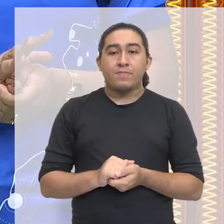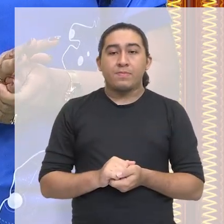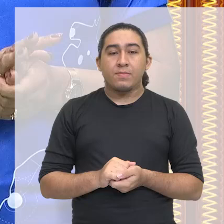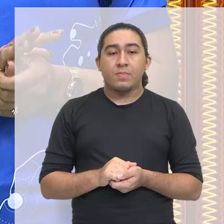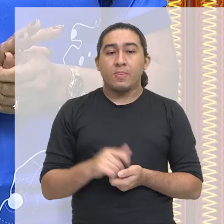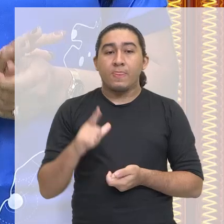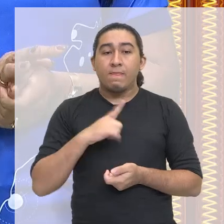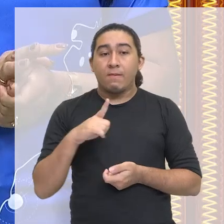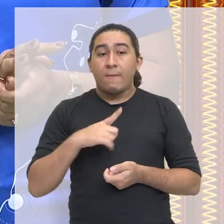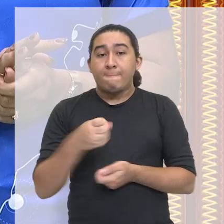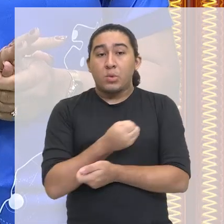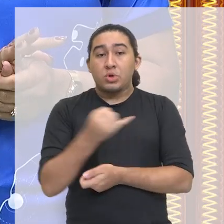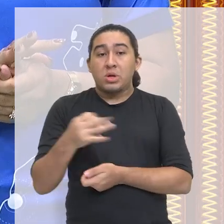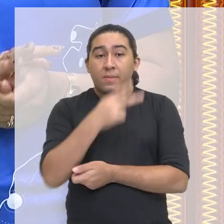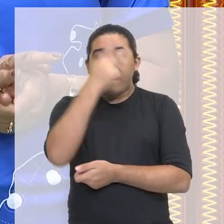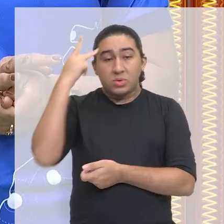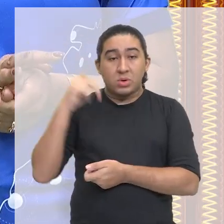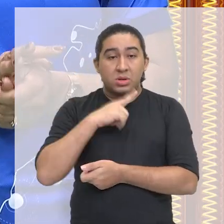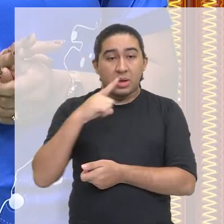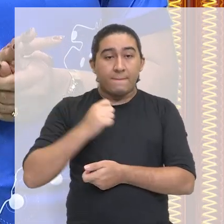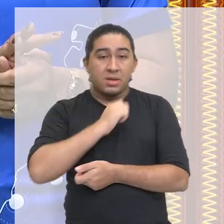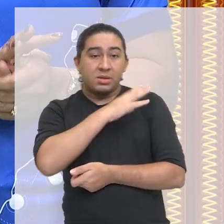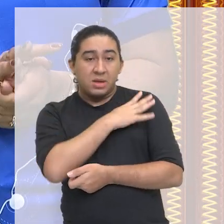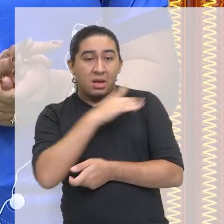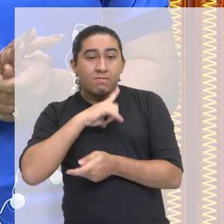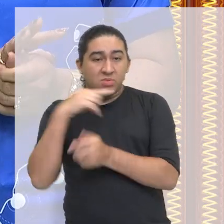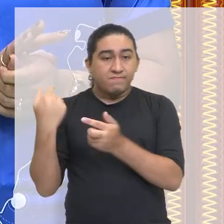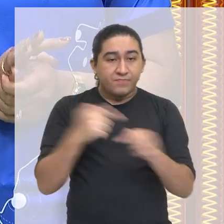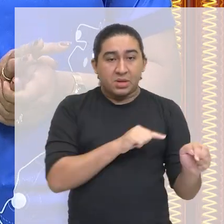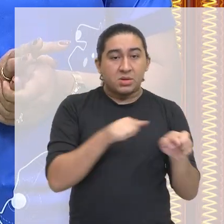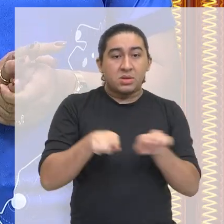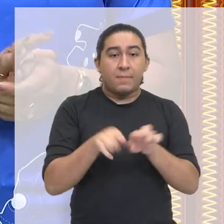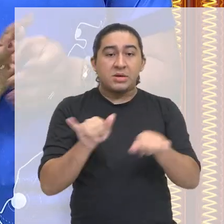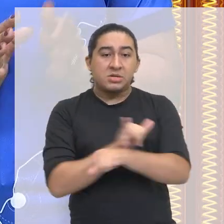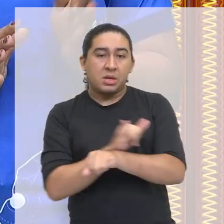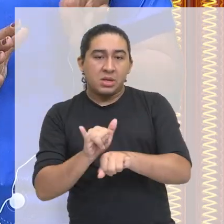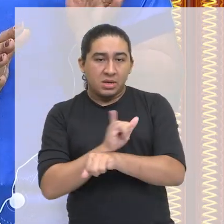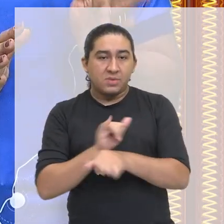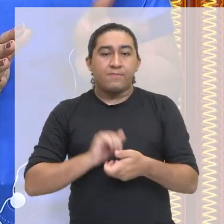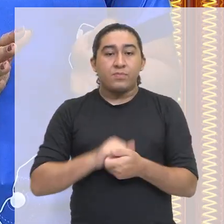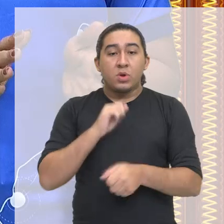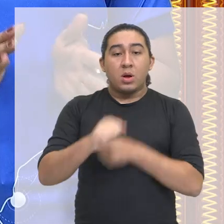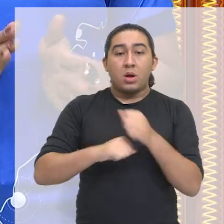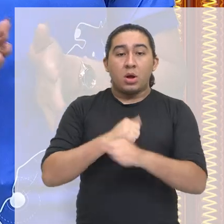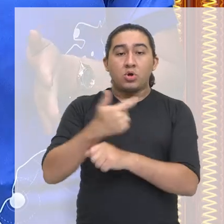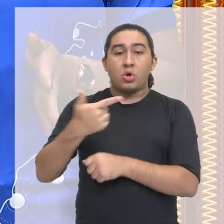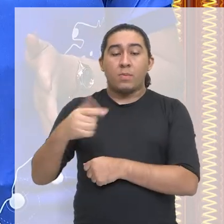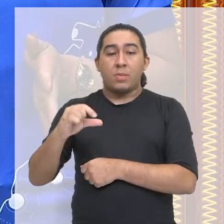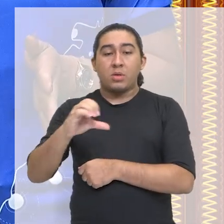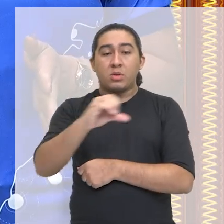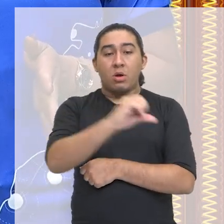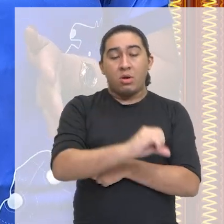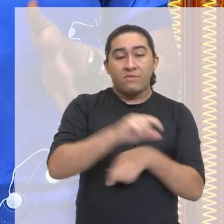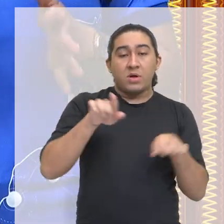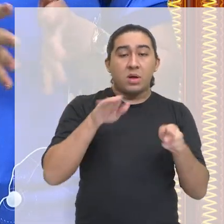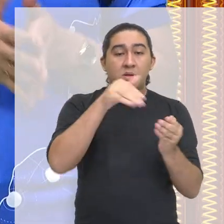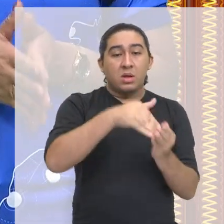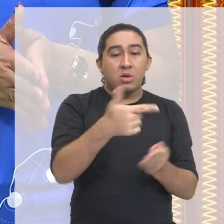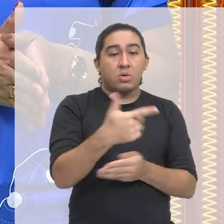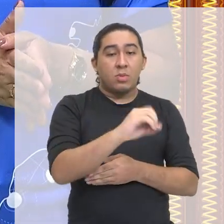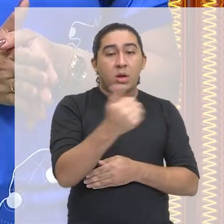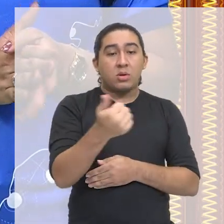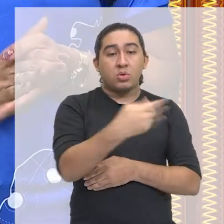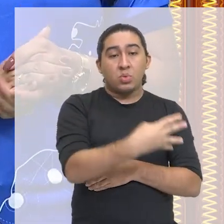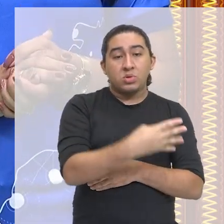ao aumento de tropas e estratégias de contra-insurgência entre 2009 e 2014.